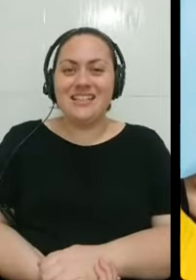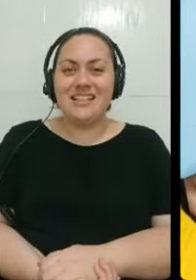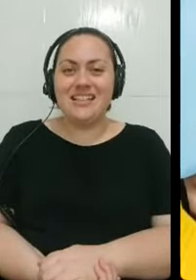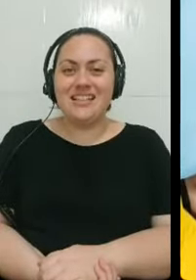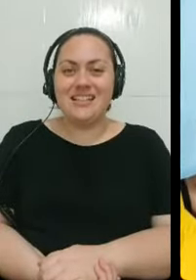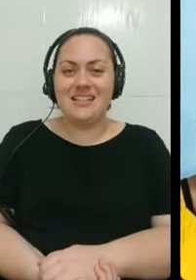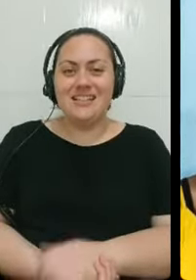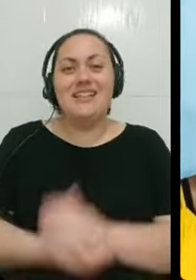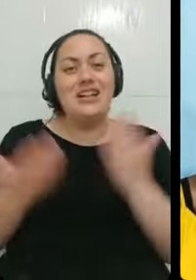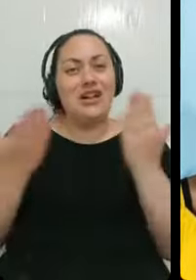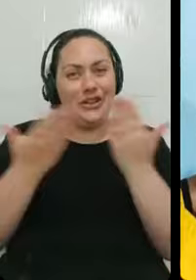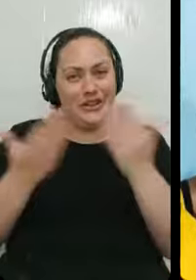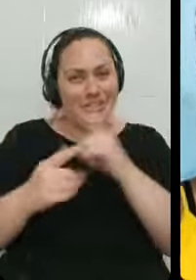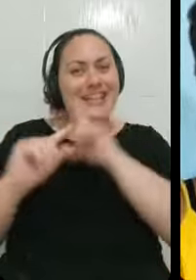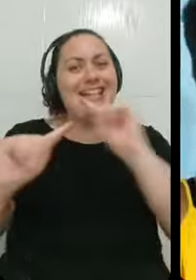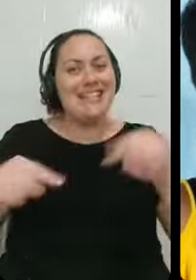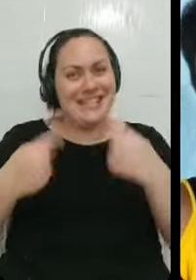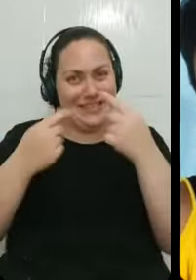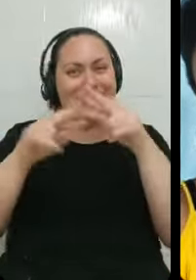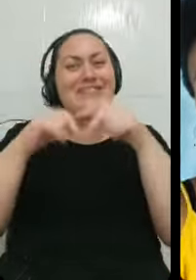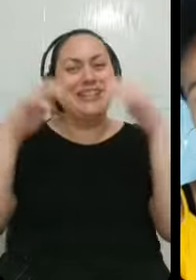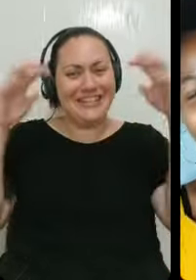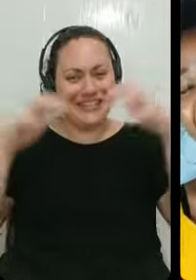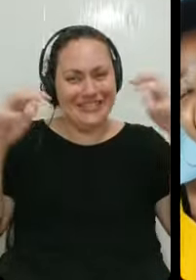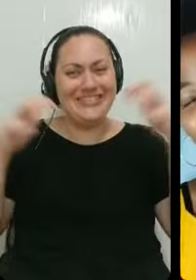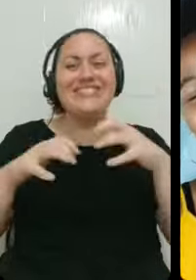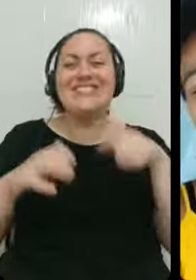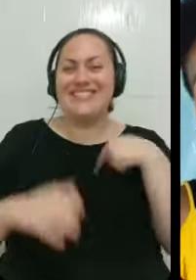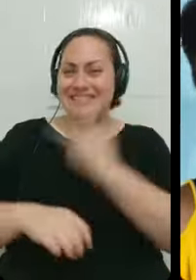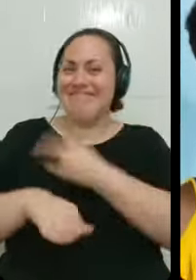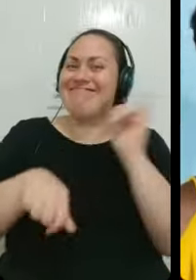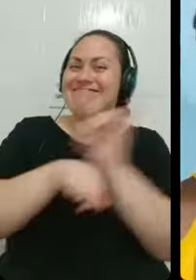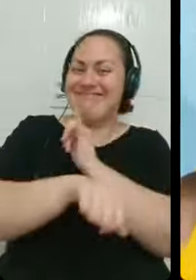Hoje vai ser um desafio com a chuva, né? Mas a gente está superando.